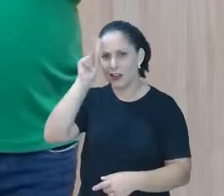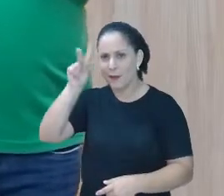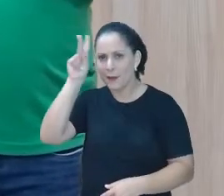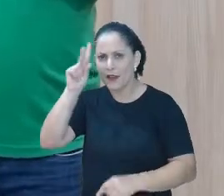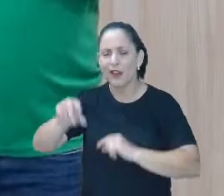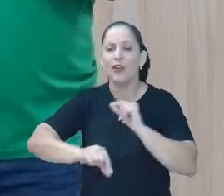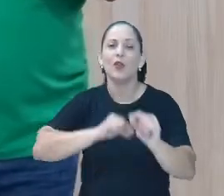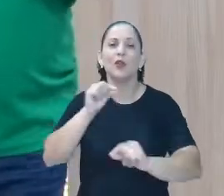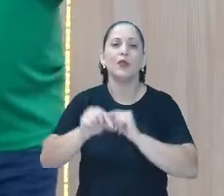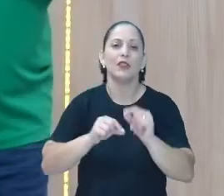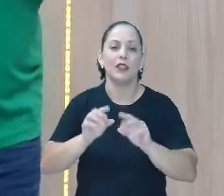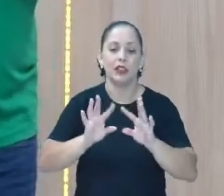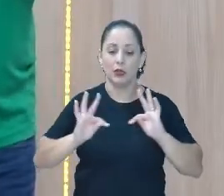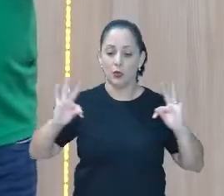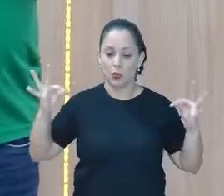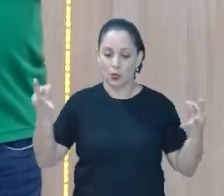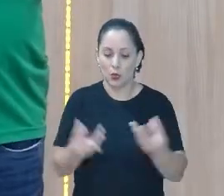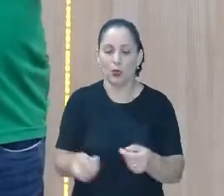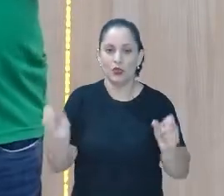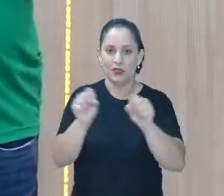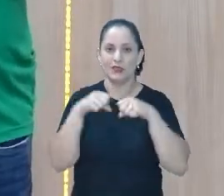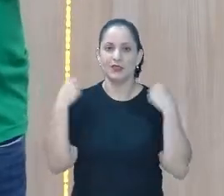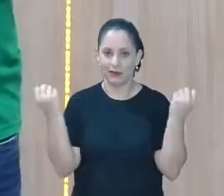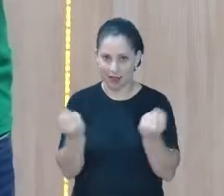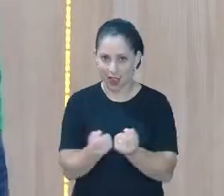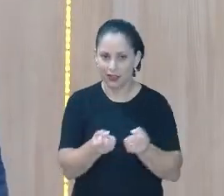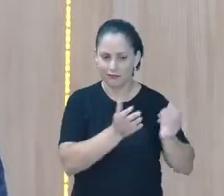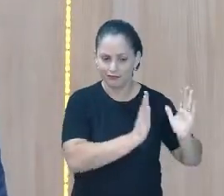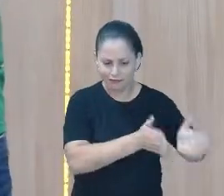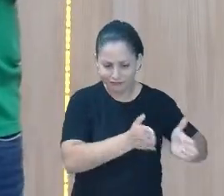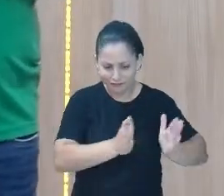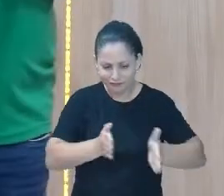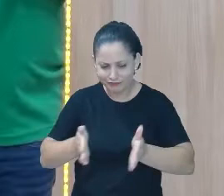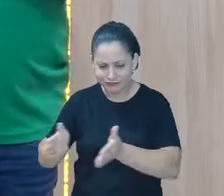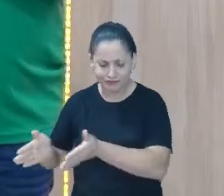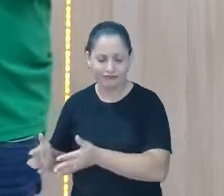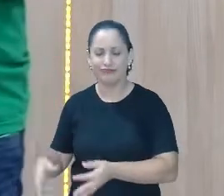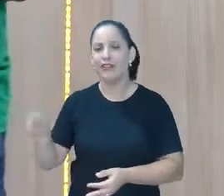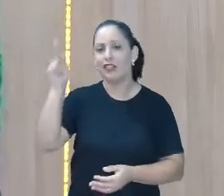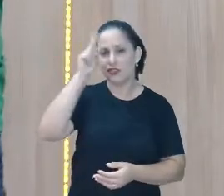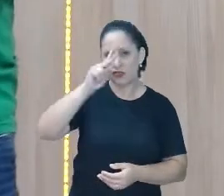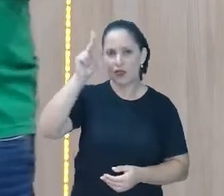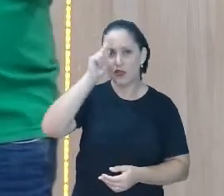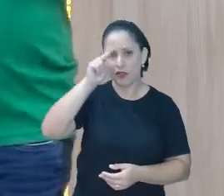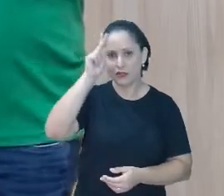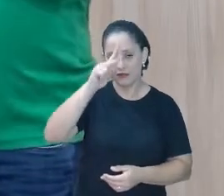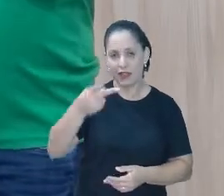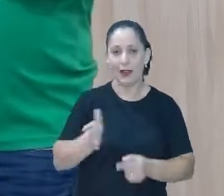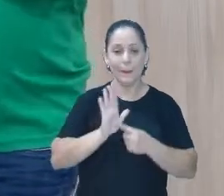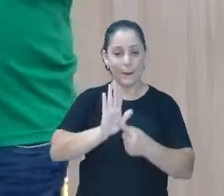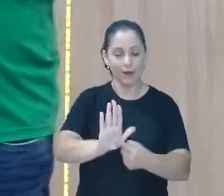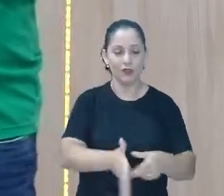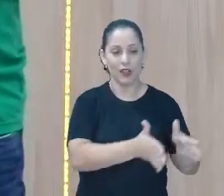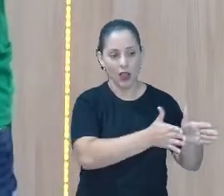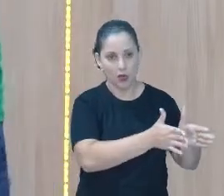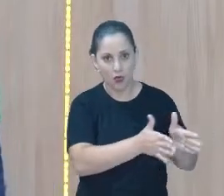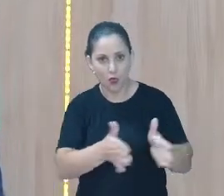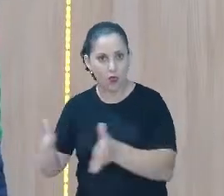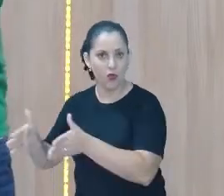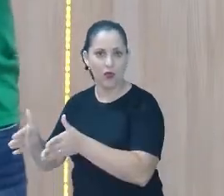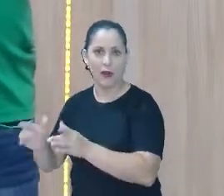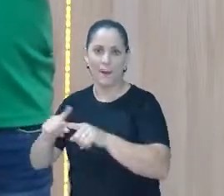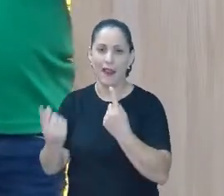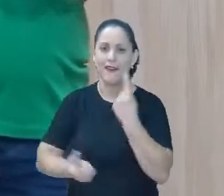todas as sociedades elas vão evoluir. Existem momentos na história que parece, né, que aquela sociedade, ao invés de evoluir, ela